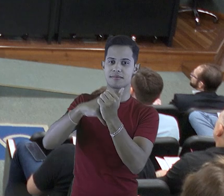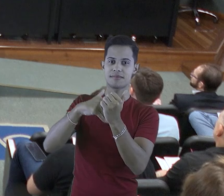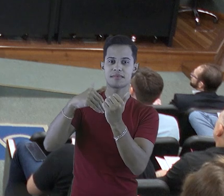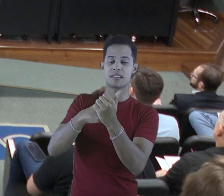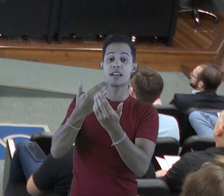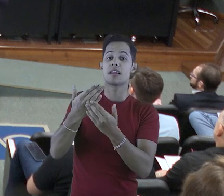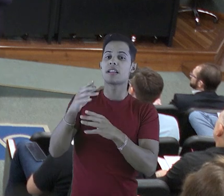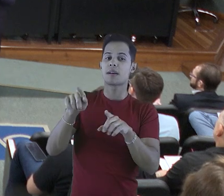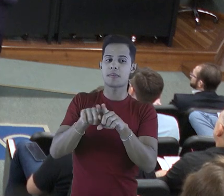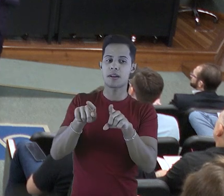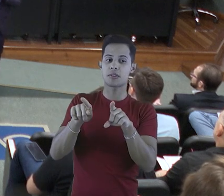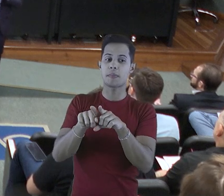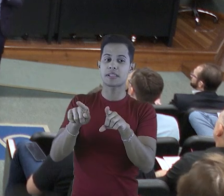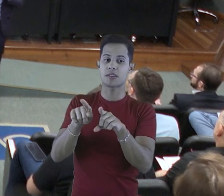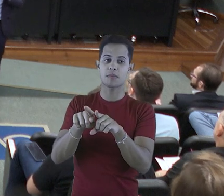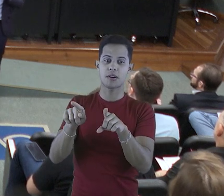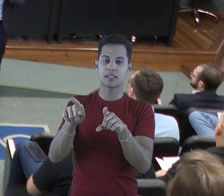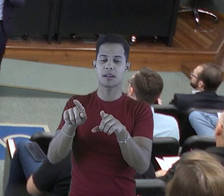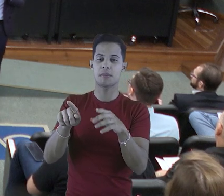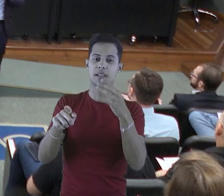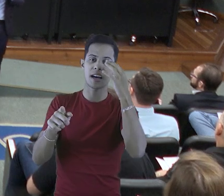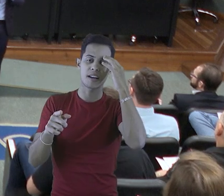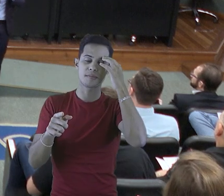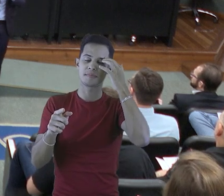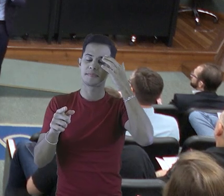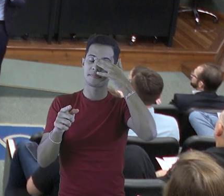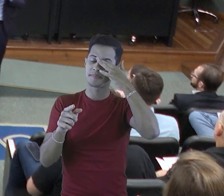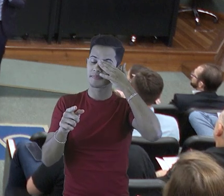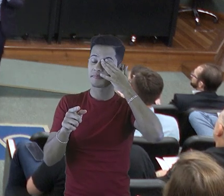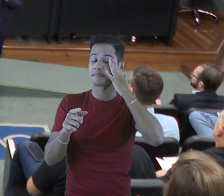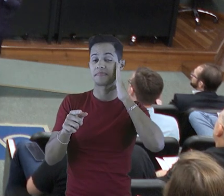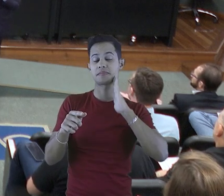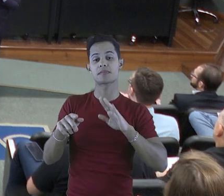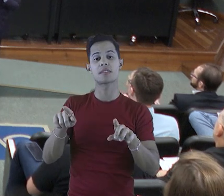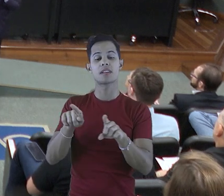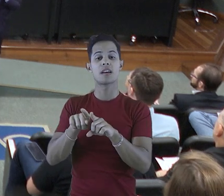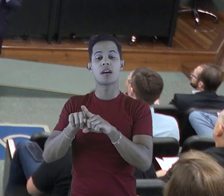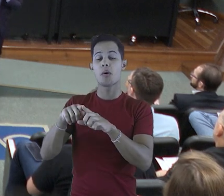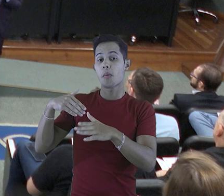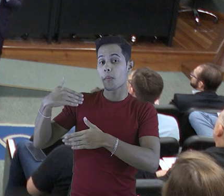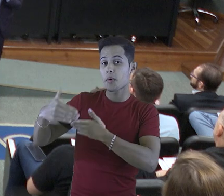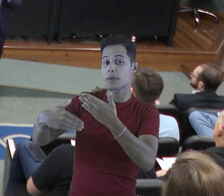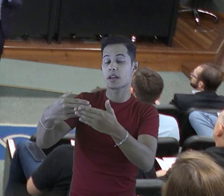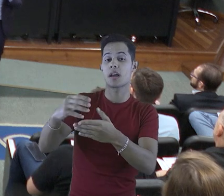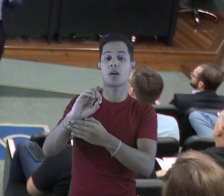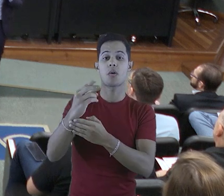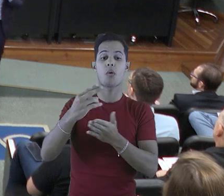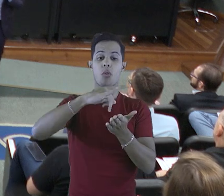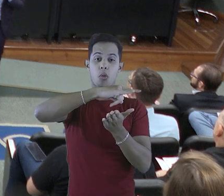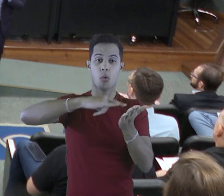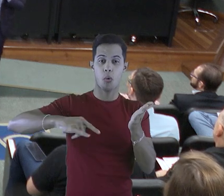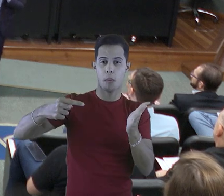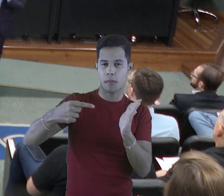divulgação. Então, nesse caso, se você normalmente alça esse processo, esses documentos, ao